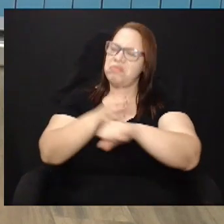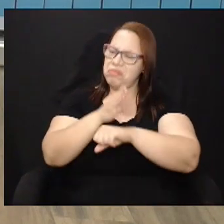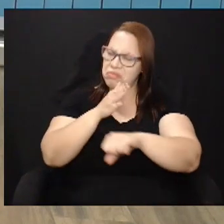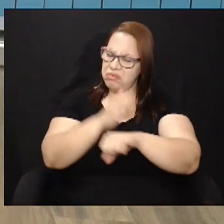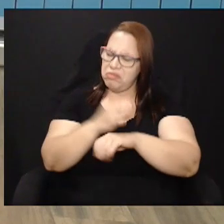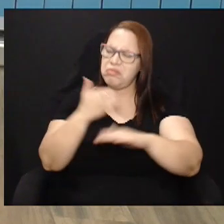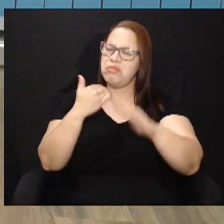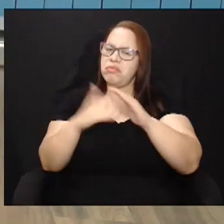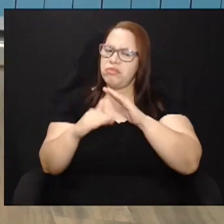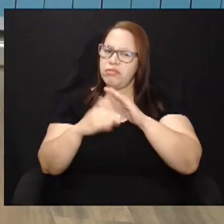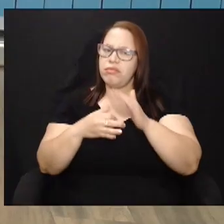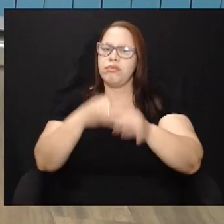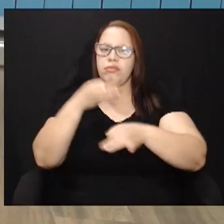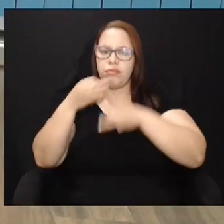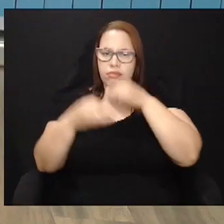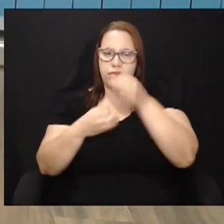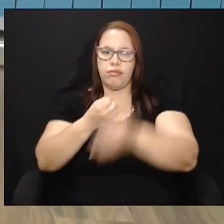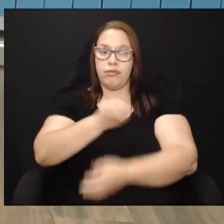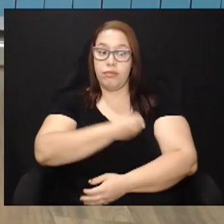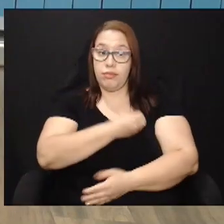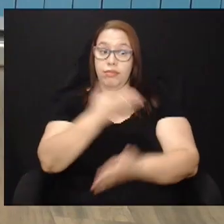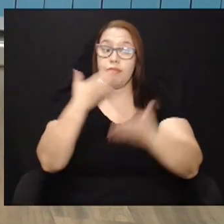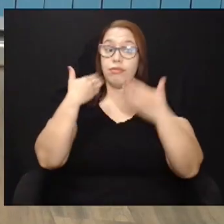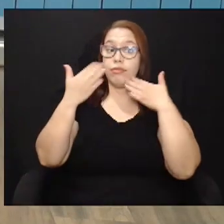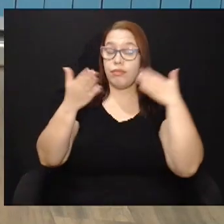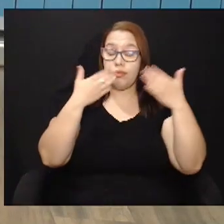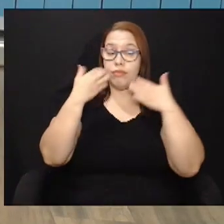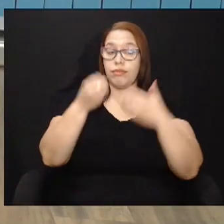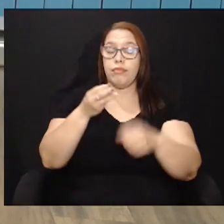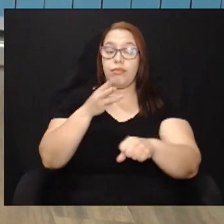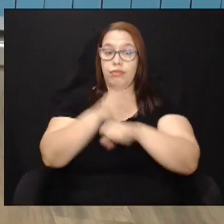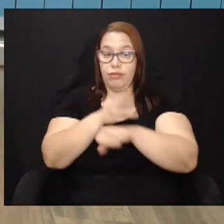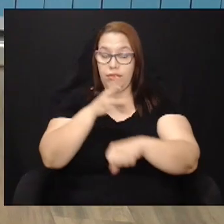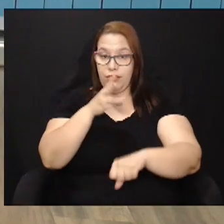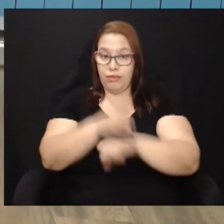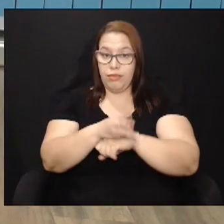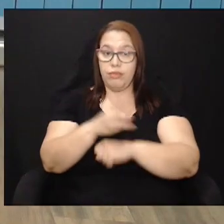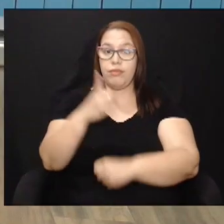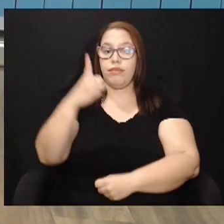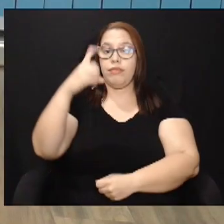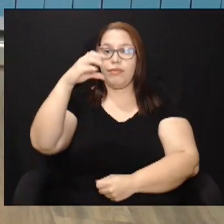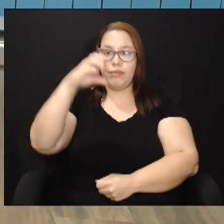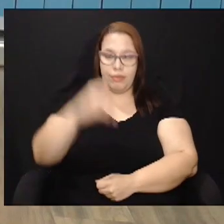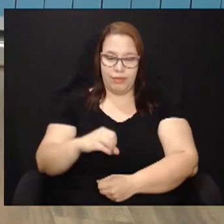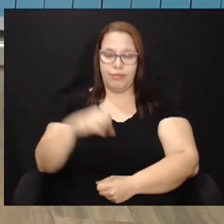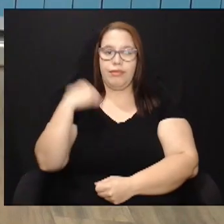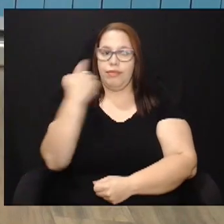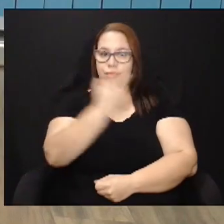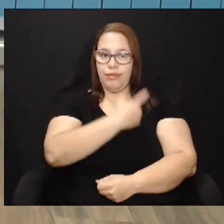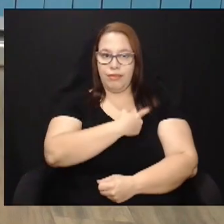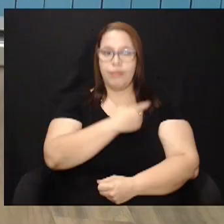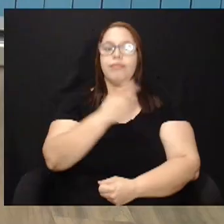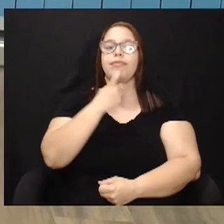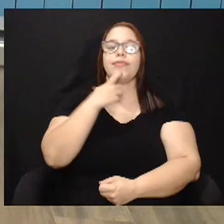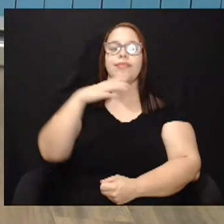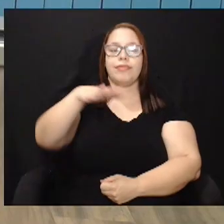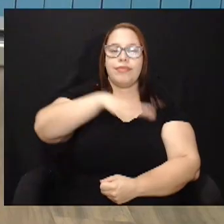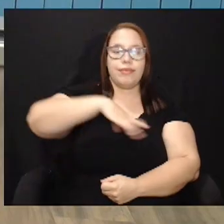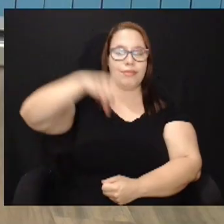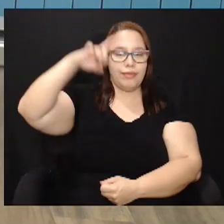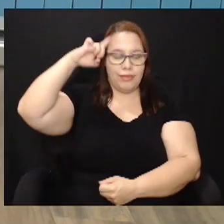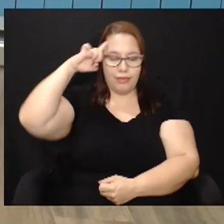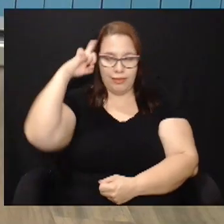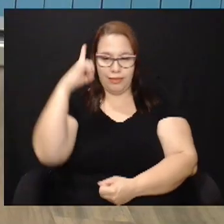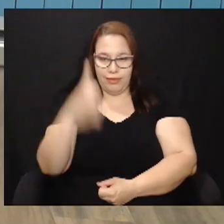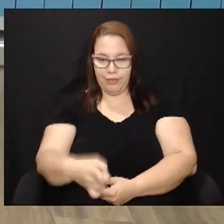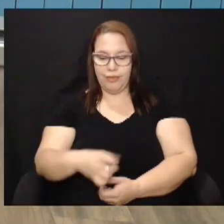Mande a sua mensagem, vamos conversar pelo número do nosso WhatsApp, 19 é o nosso DDD. Para você que é de Campinas e